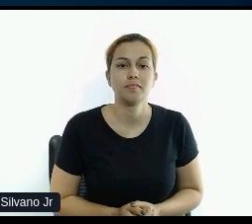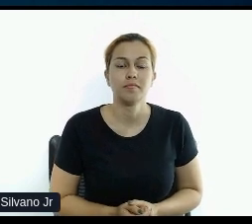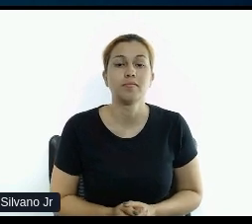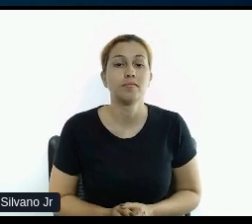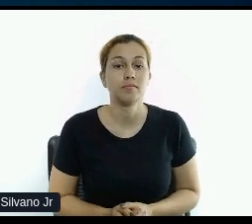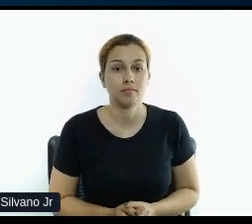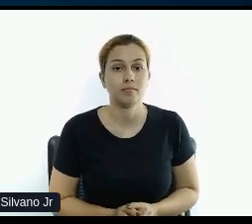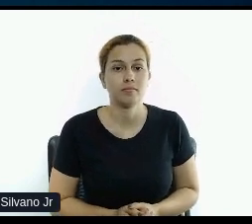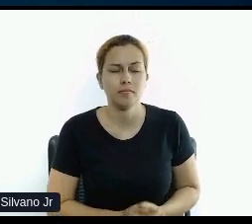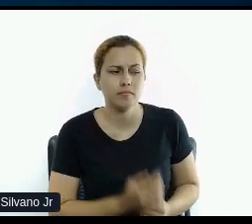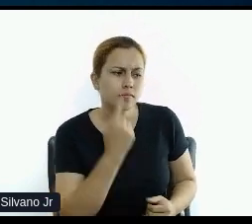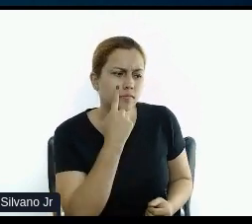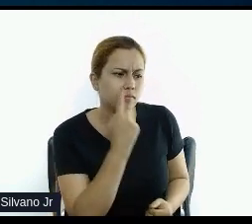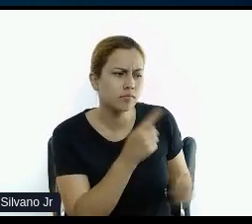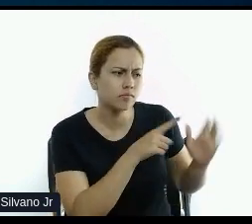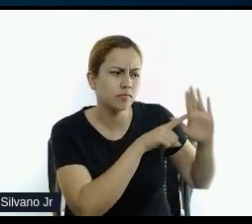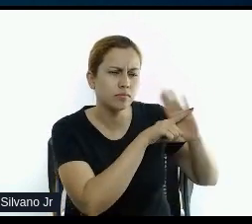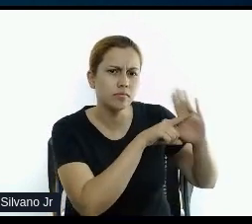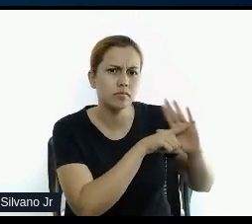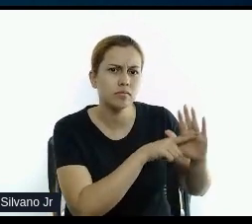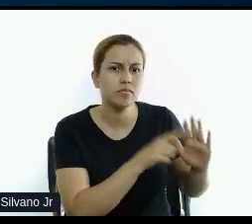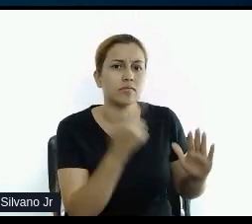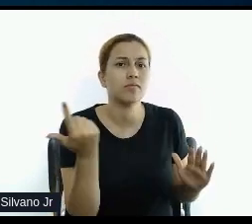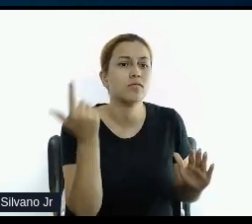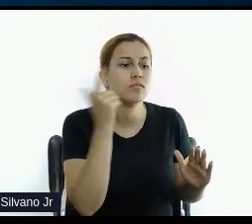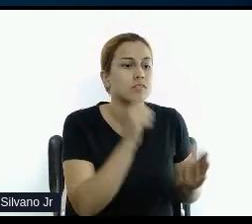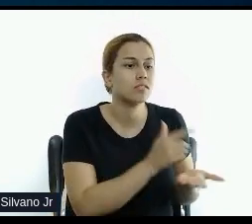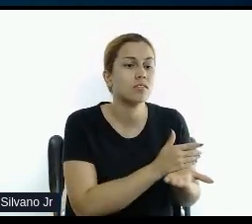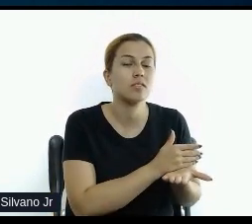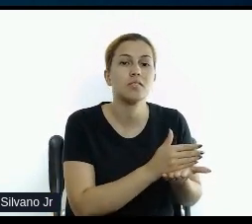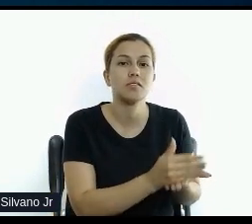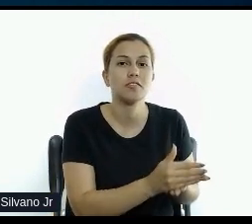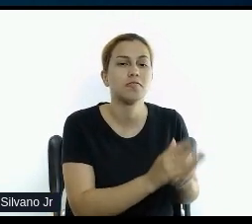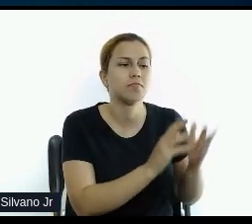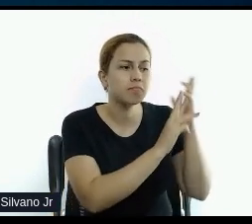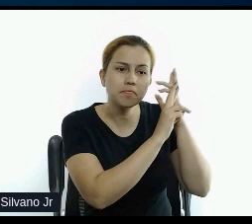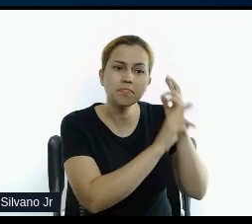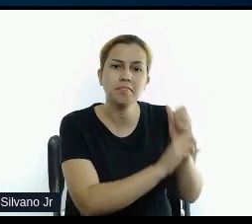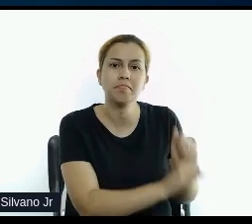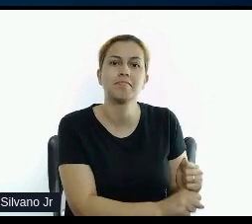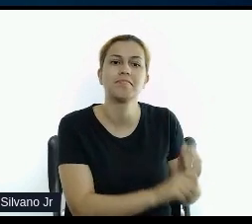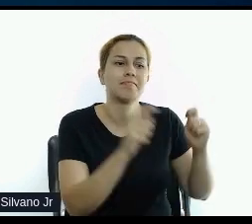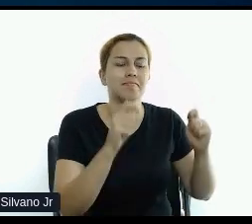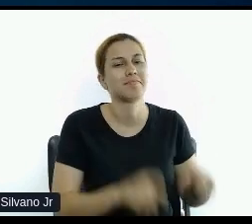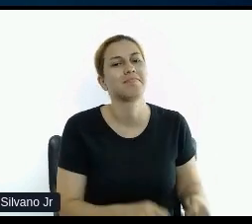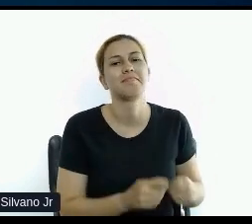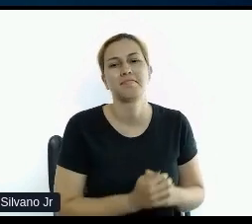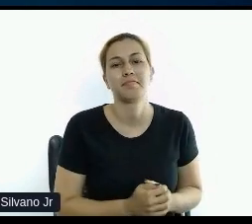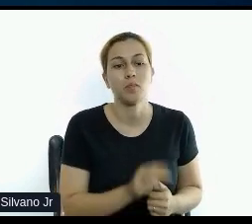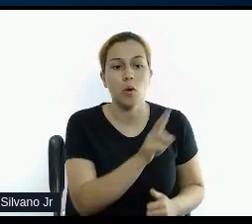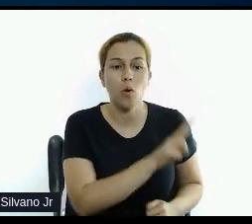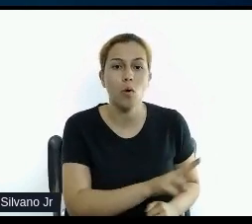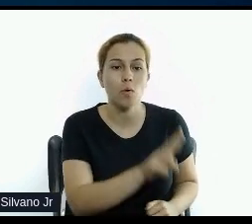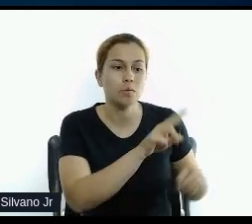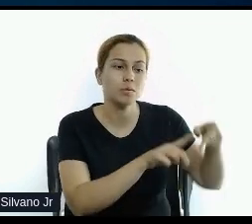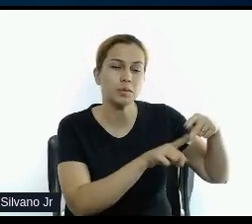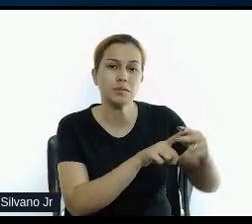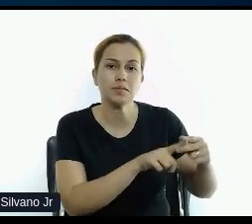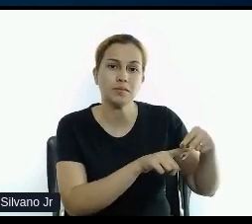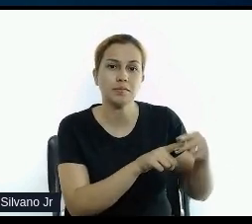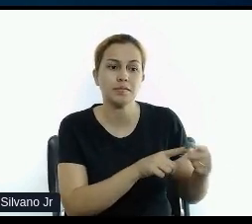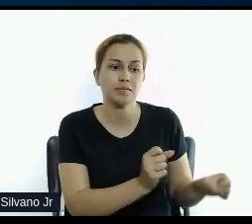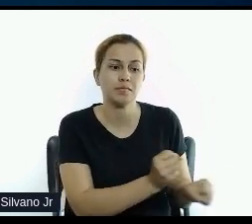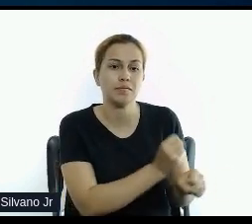frente a esses experimentos, a gente já consegue começar a ter resultados promissores do uso dessa ferramenta para a construção de projetos